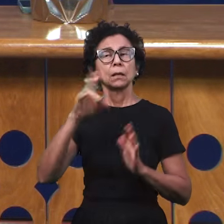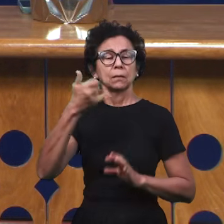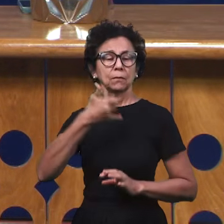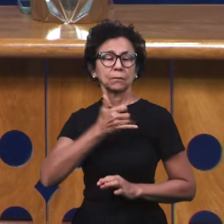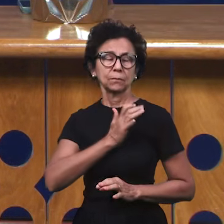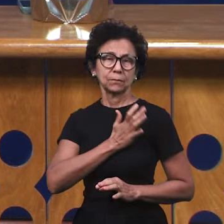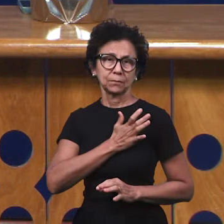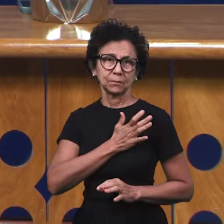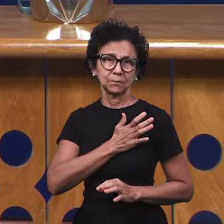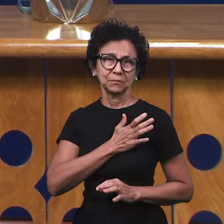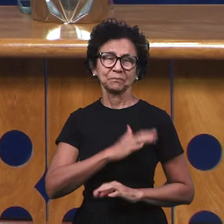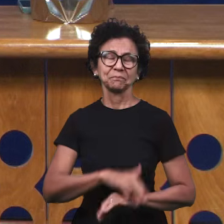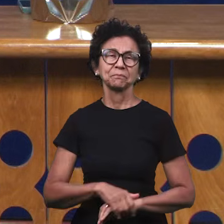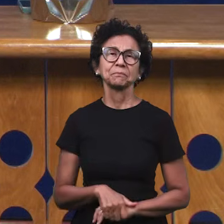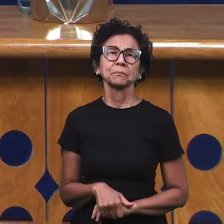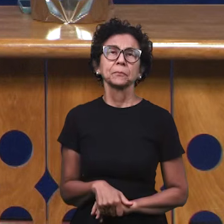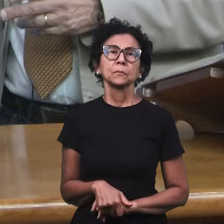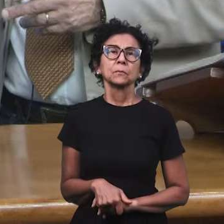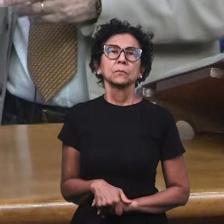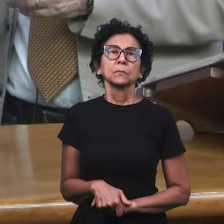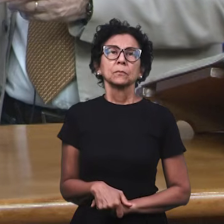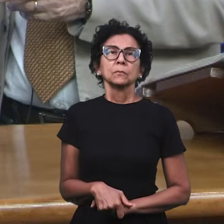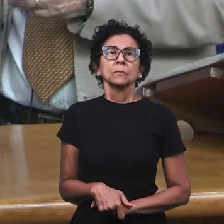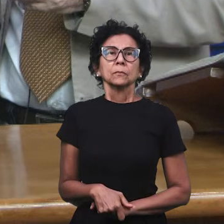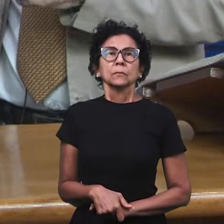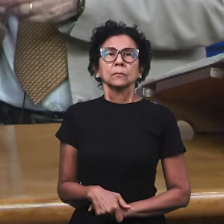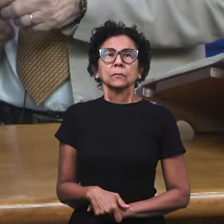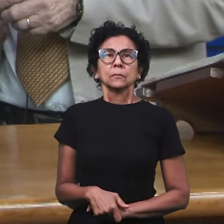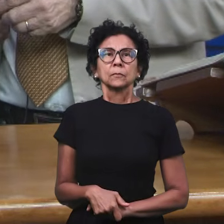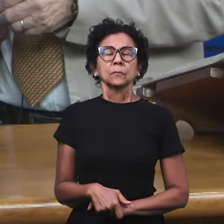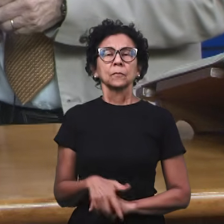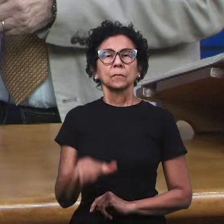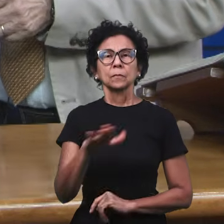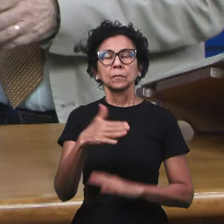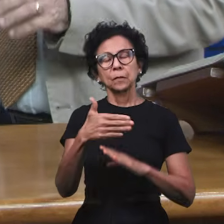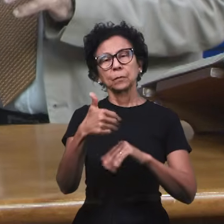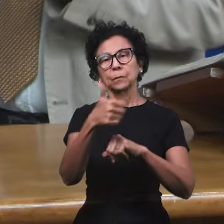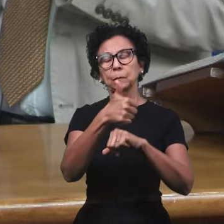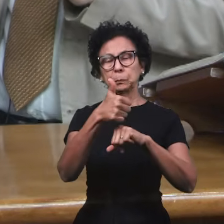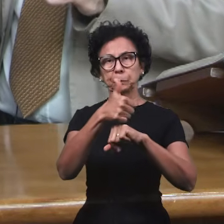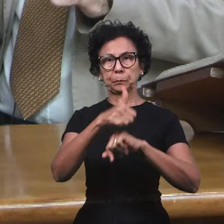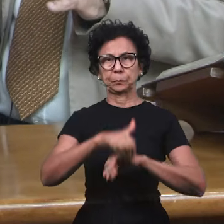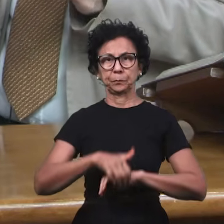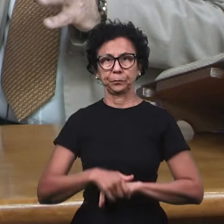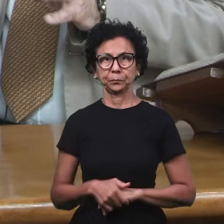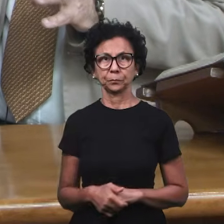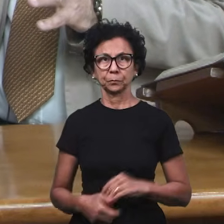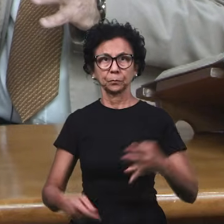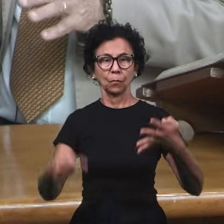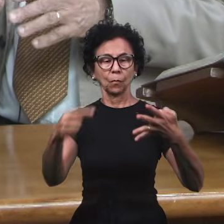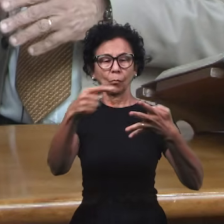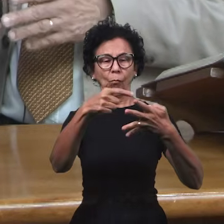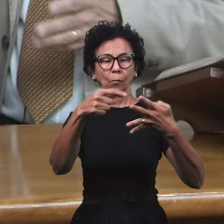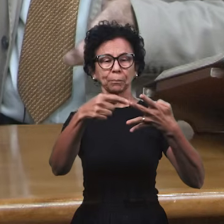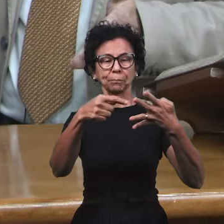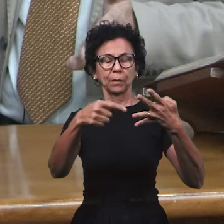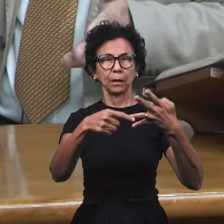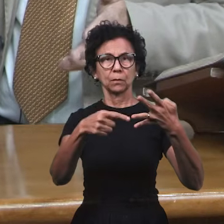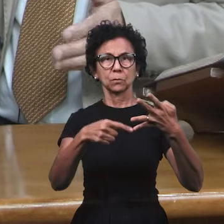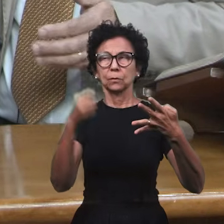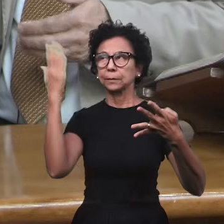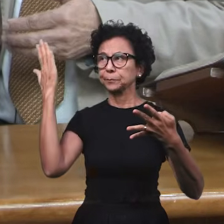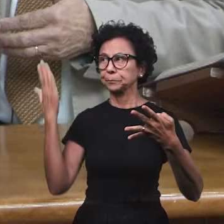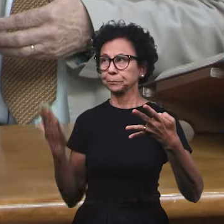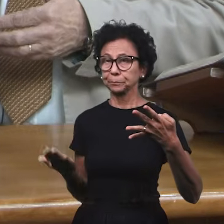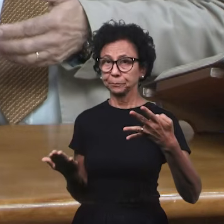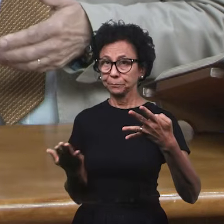vida. Então, dentro dos requisitos profissionais, nós observamos 4 pontos que nós vamos abordar